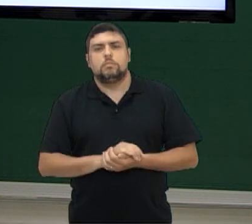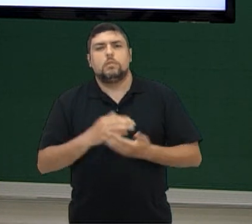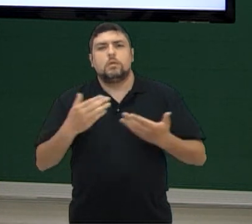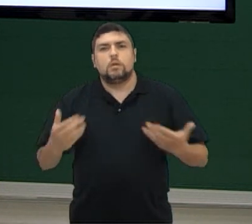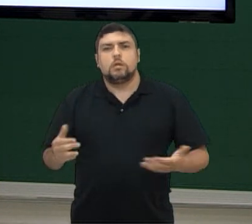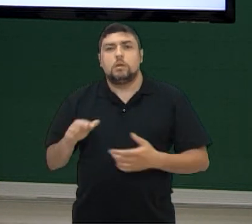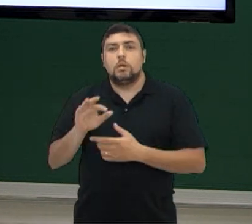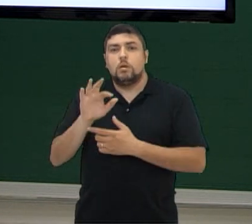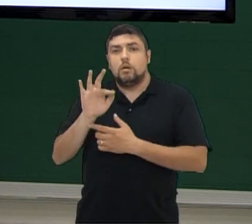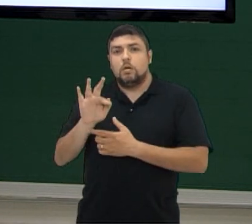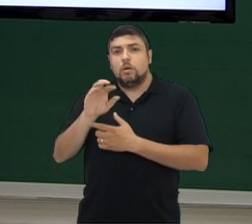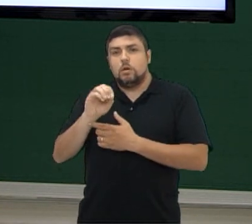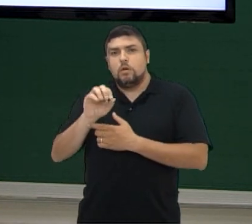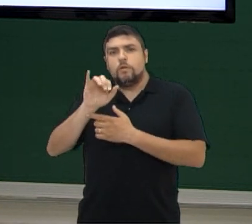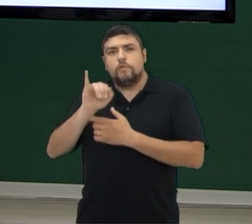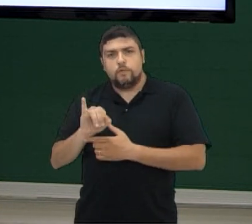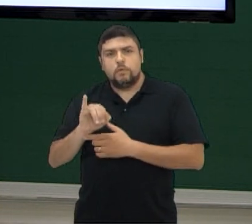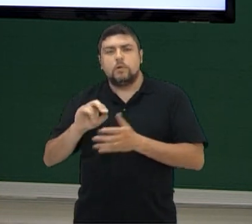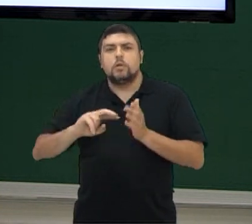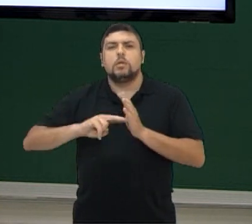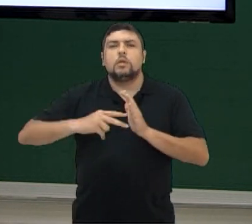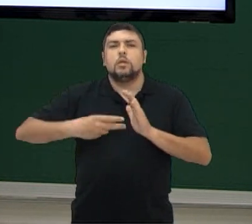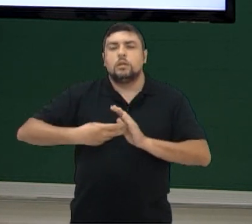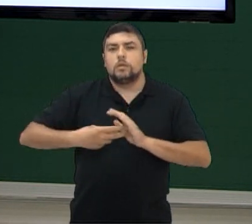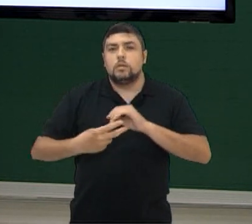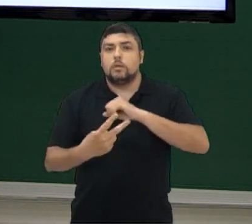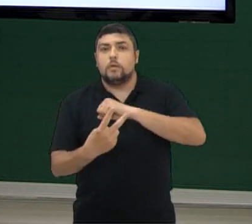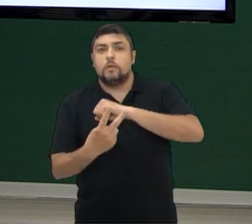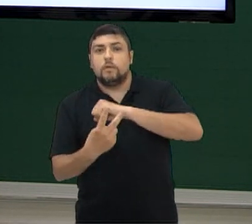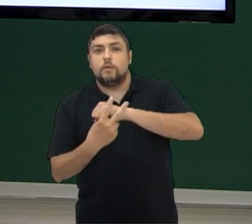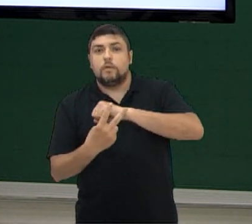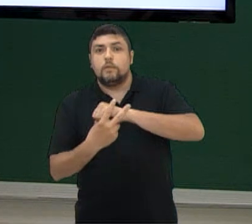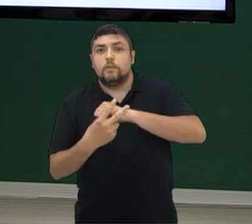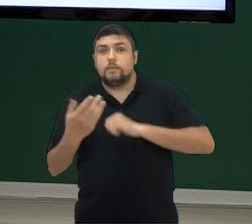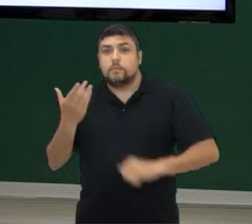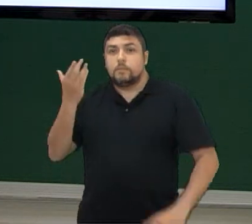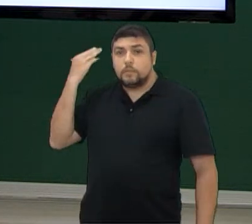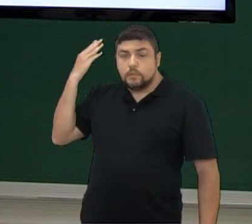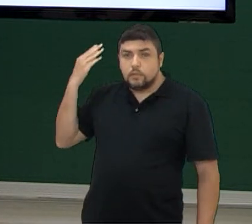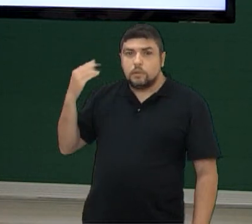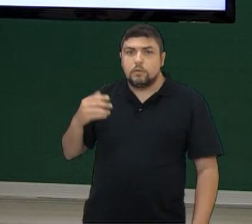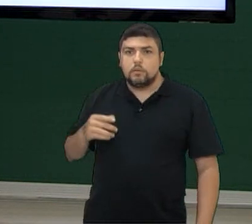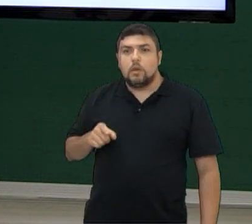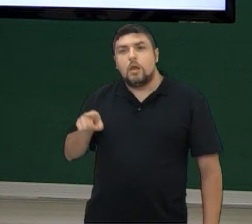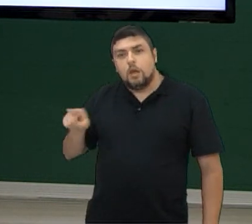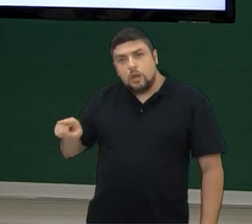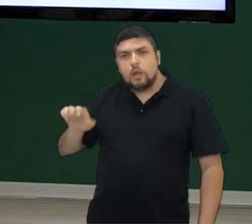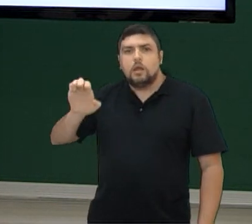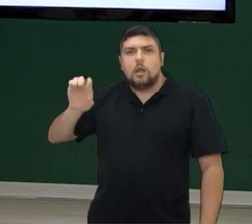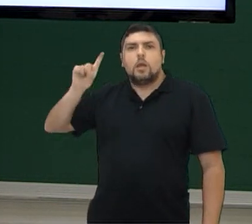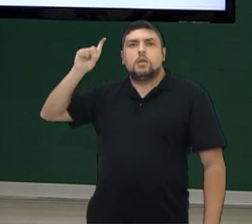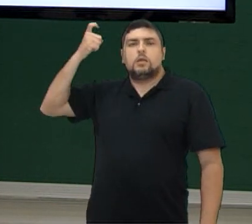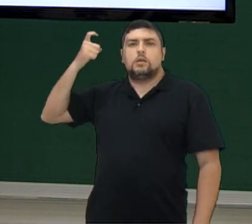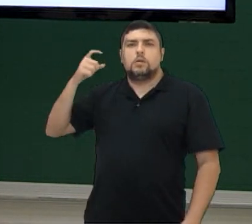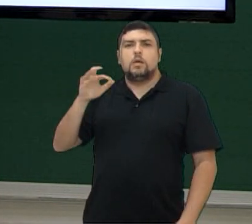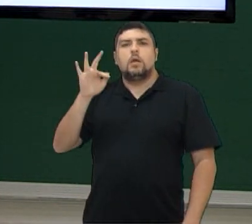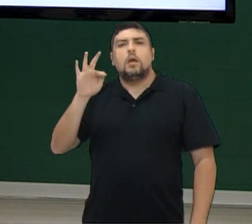aqui é o verbo ser no passado. Né? Eu fui, tu foste, ele foi. Nesse caso, esse ele se refere